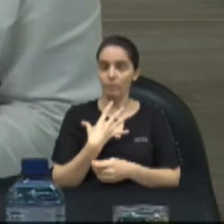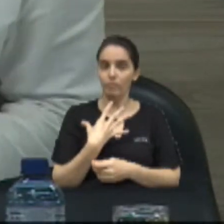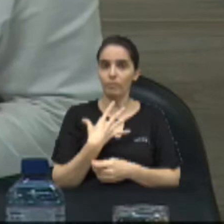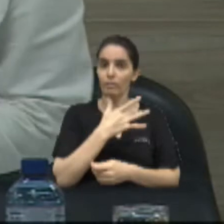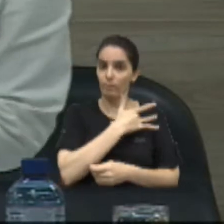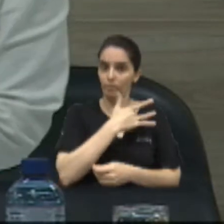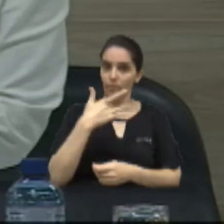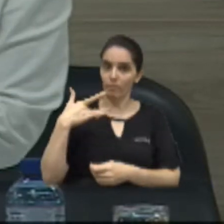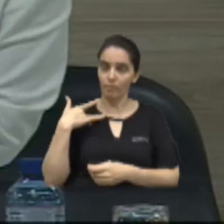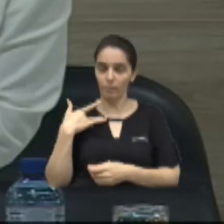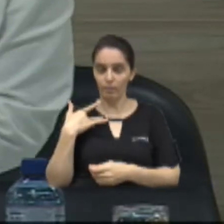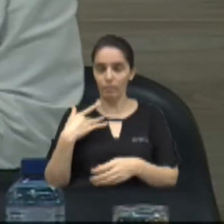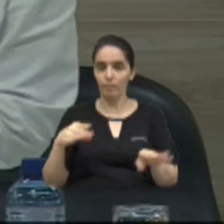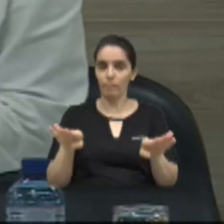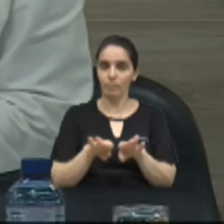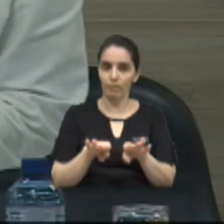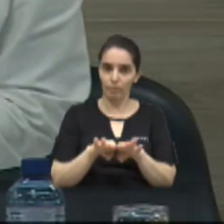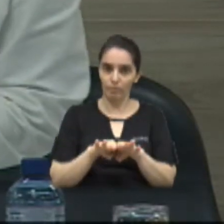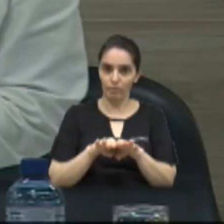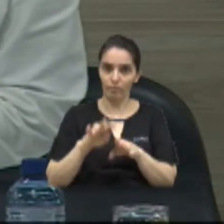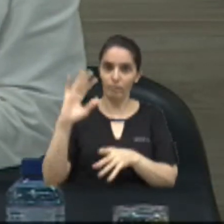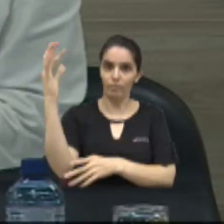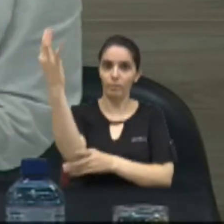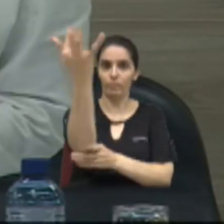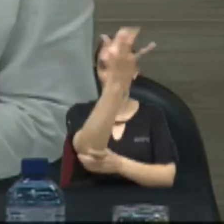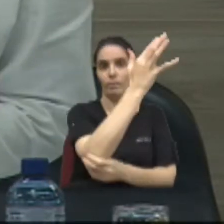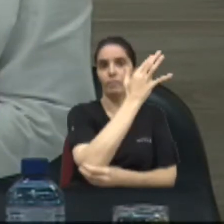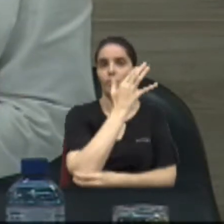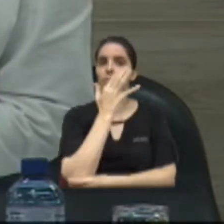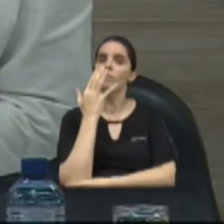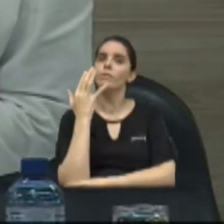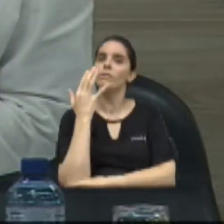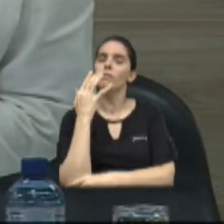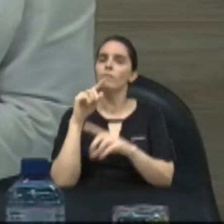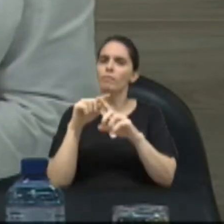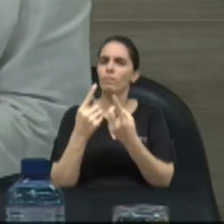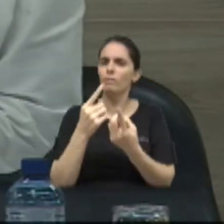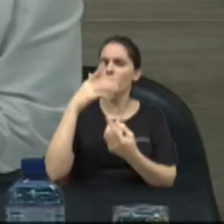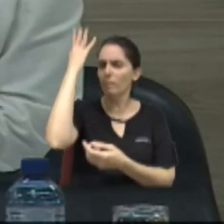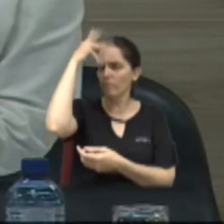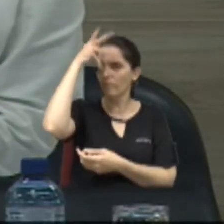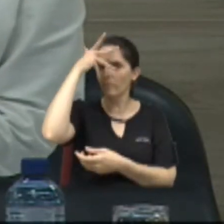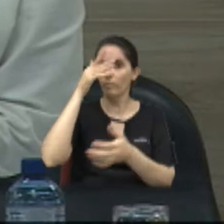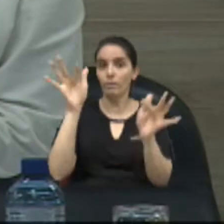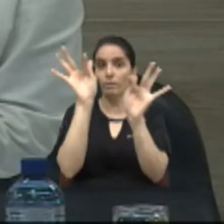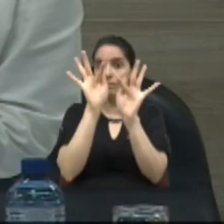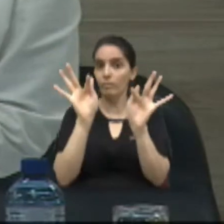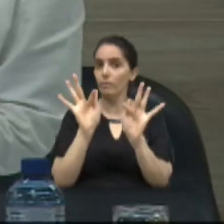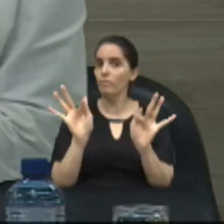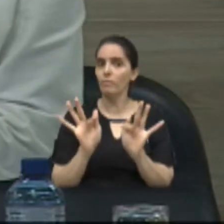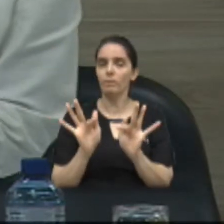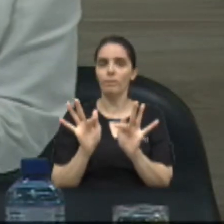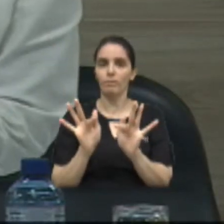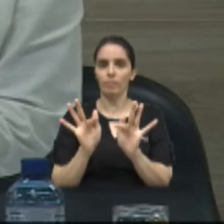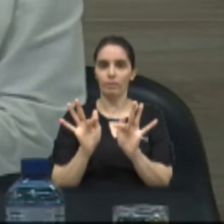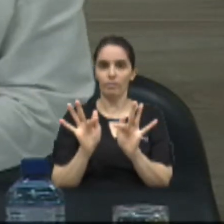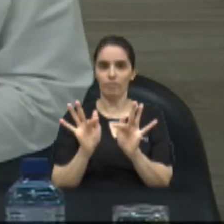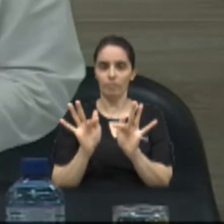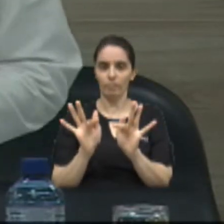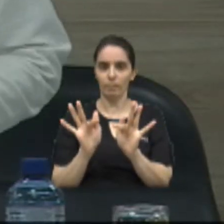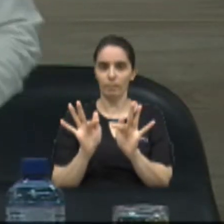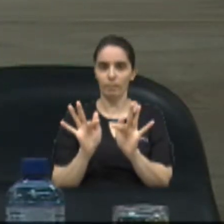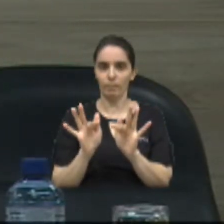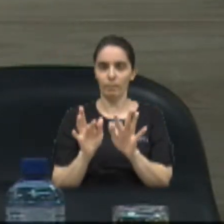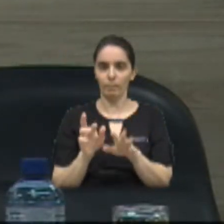da saúde, bem como do meio ambiente. Mas fico feliz e me sinto